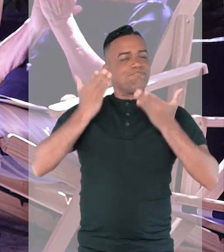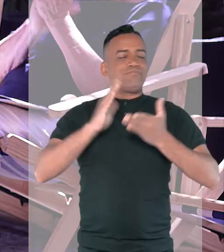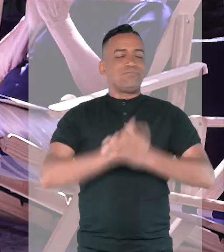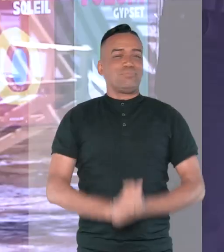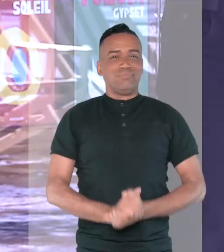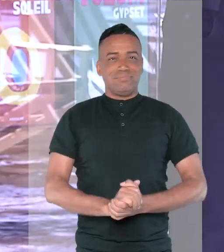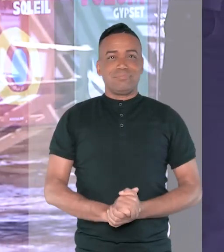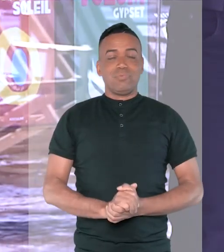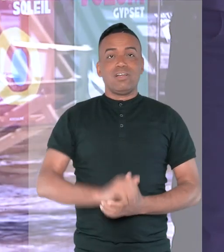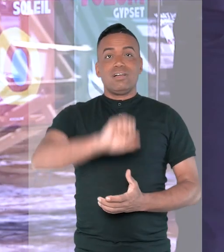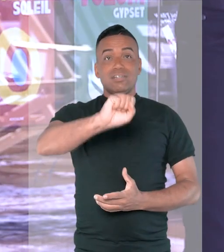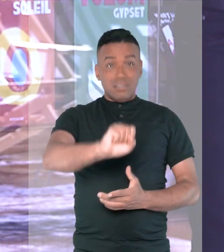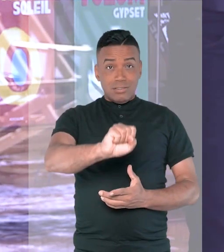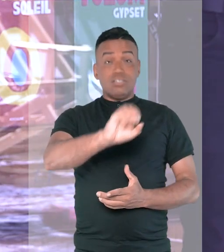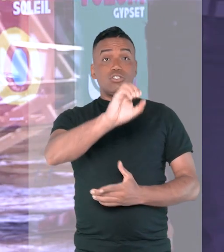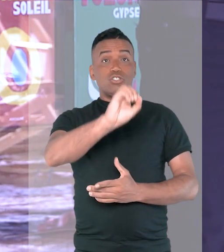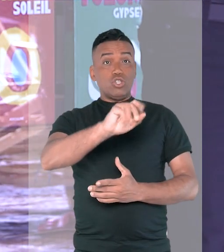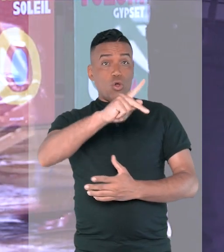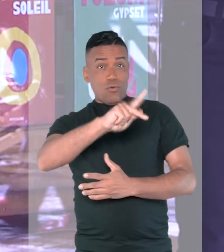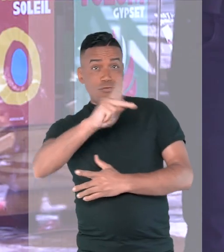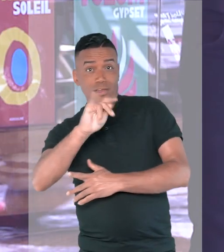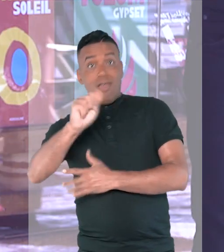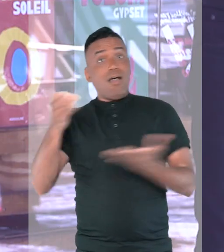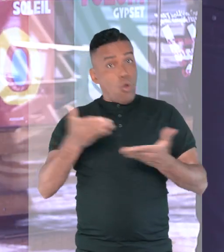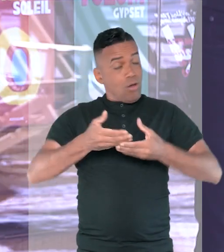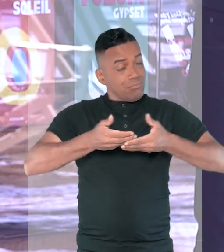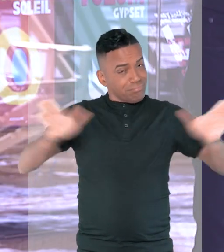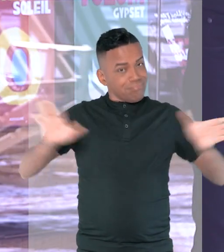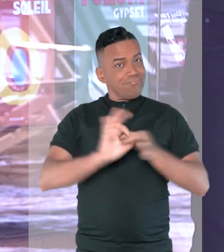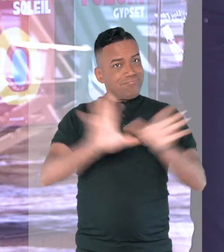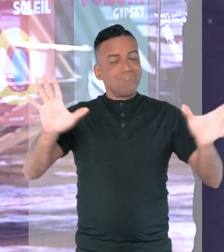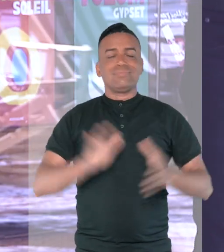A plateia aplaude empolgada. Sofia, agora tudo é seu.